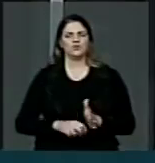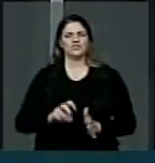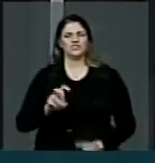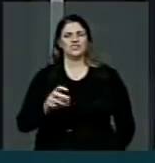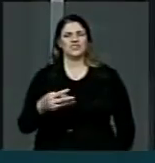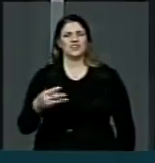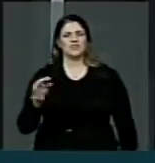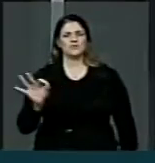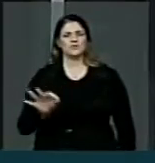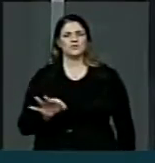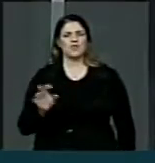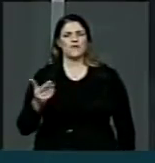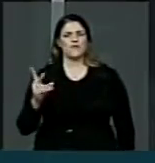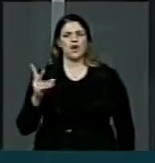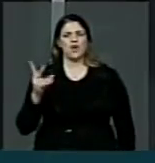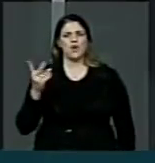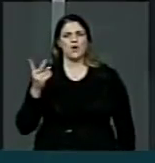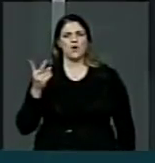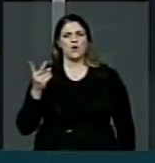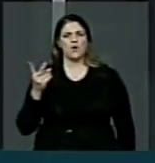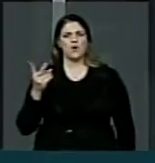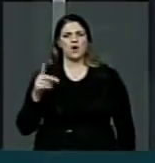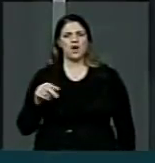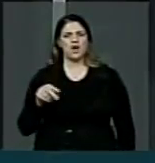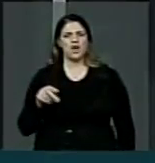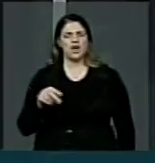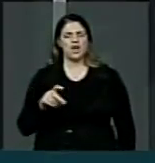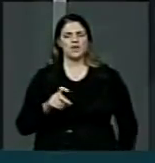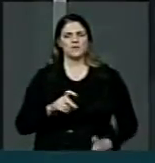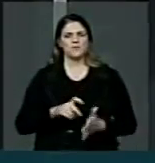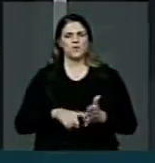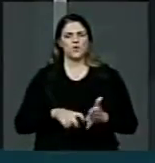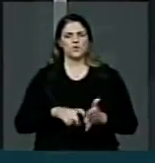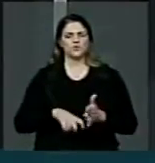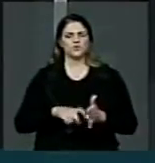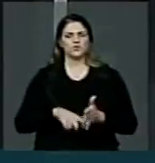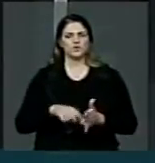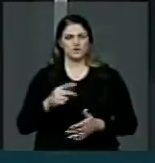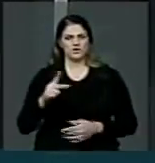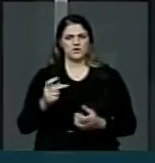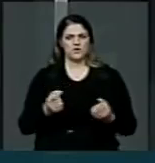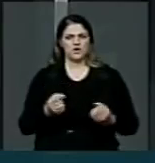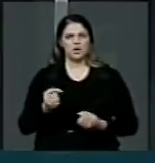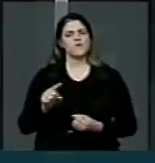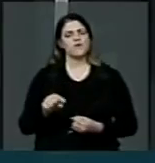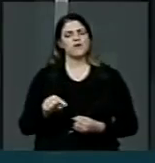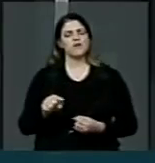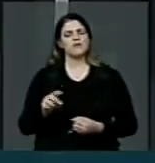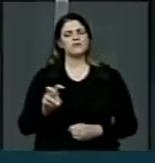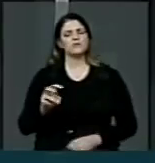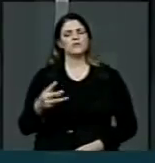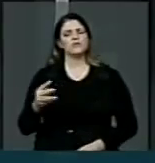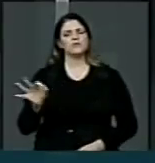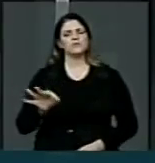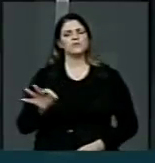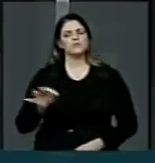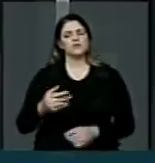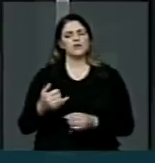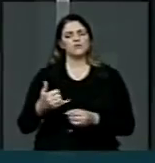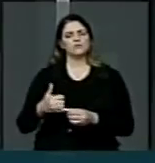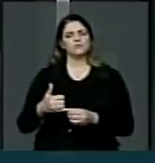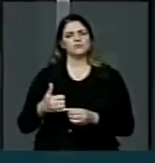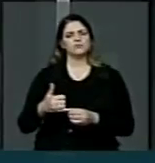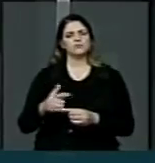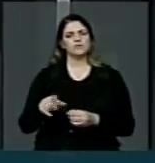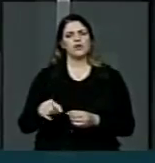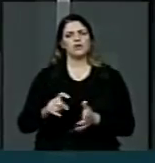53% do valor do combustível, da gasolina que vai lá no nosso carro, é imposto. 53% imposto. Não estou aqui